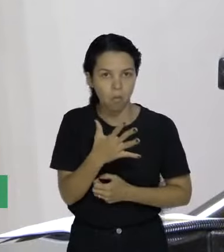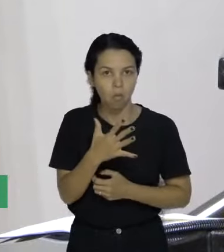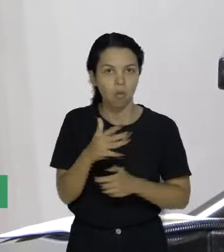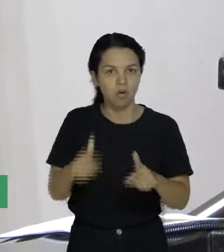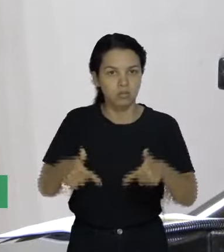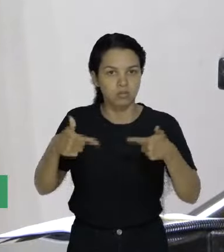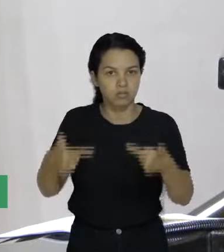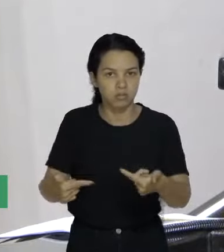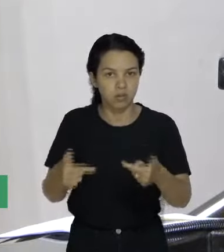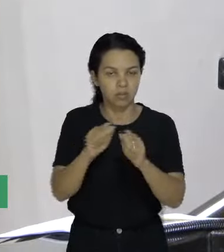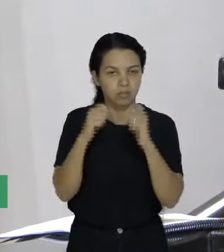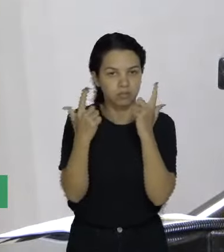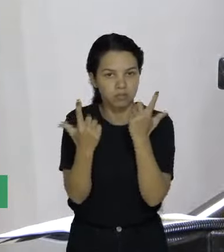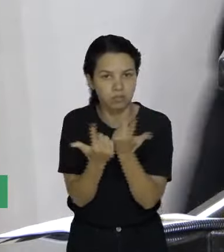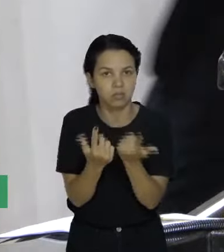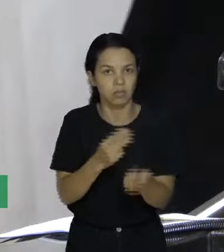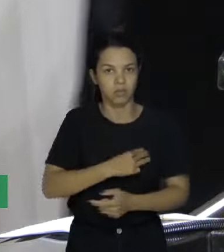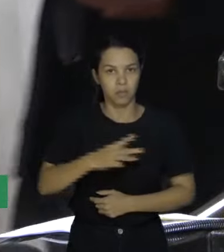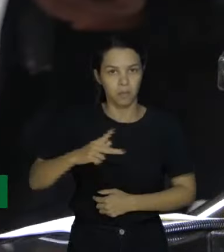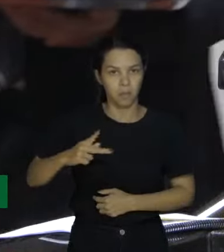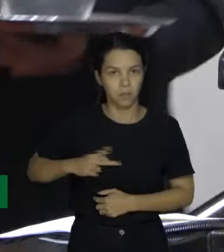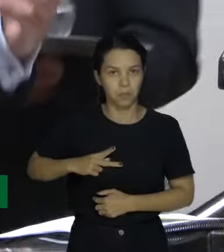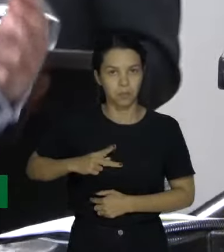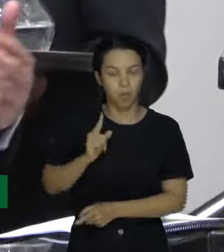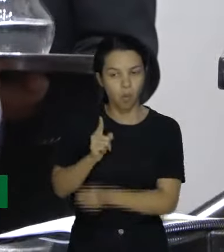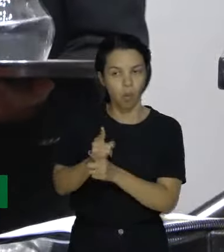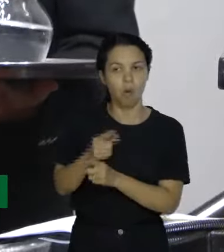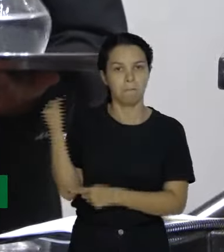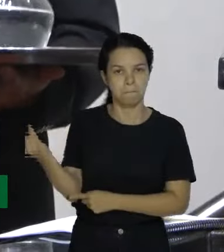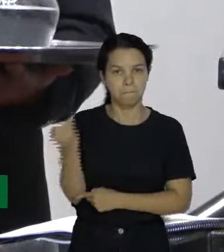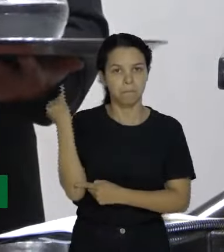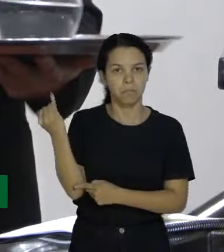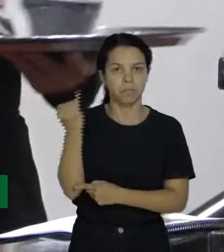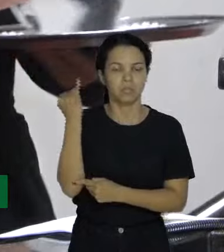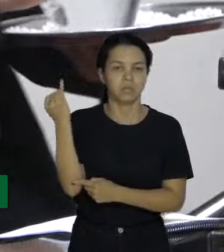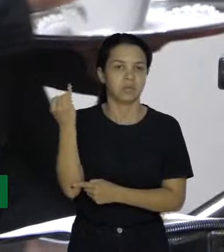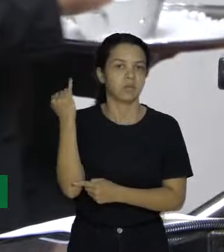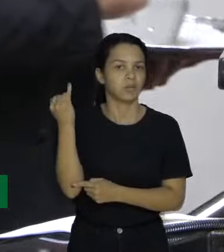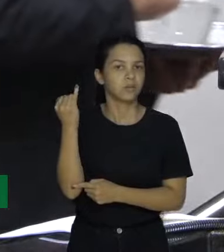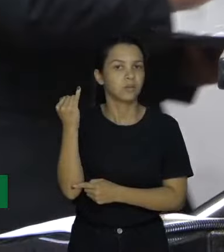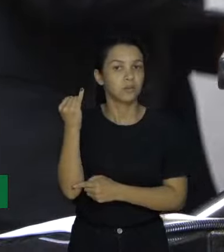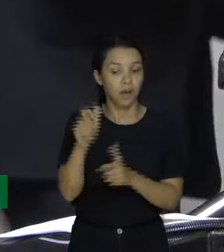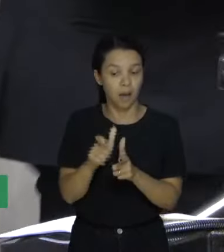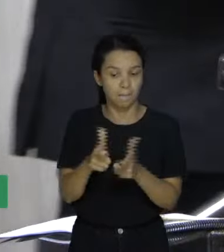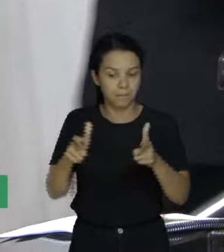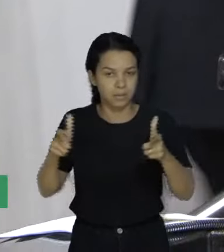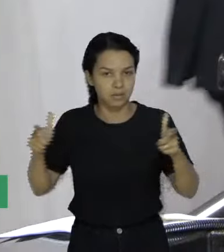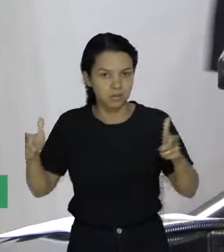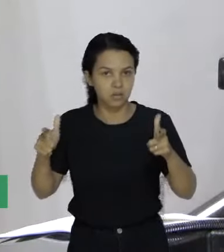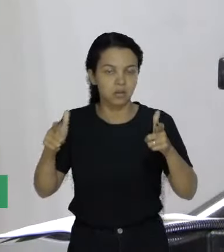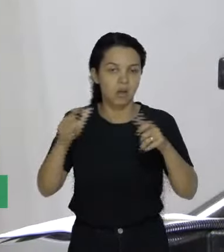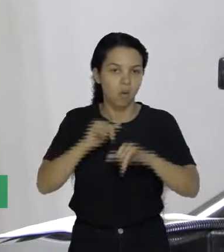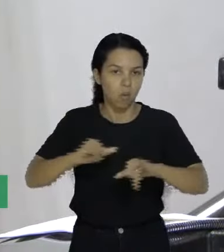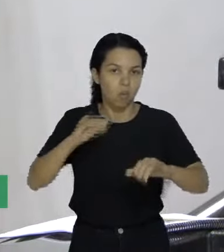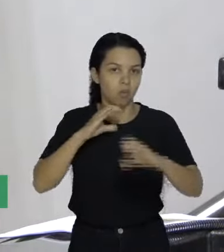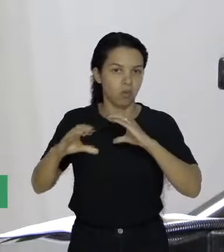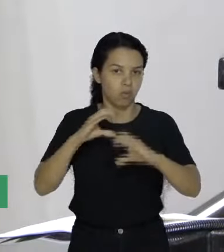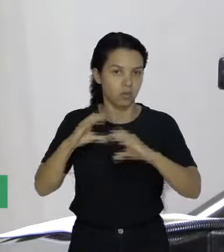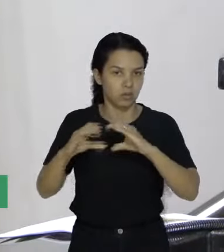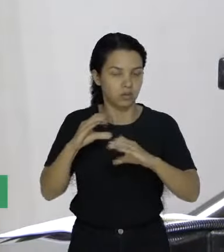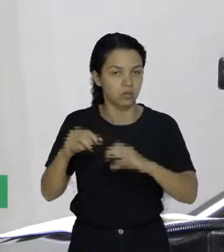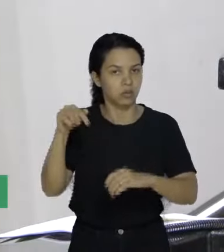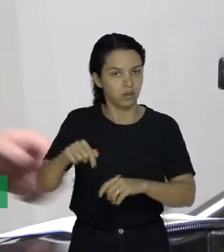a importância dessa ampliação da sua rede de comunicação seguiu o exemplo da Assembleia do